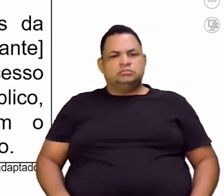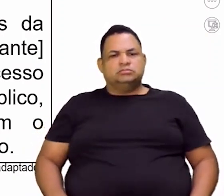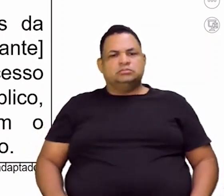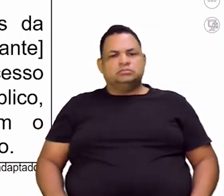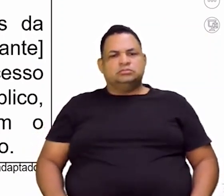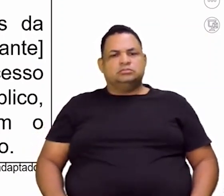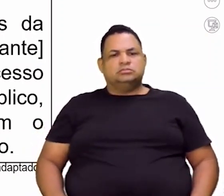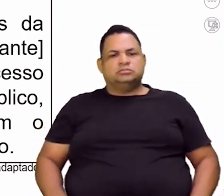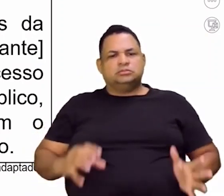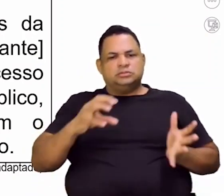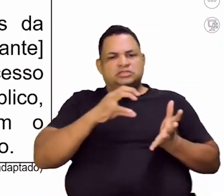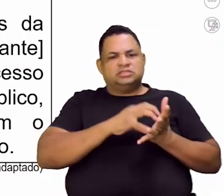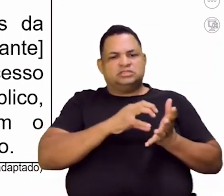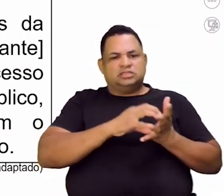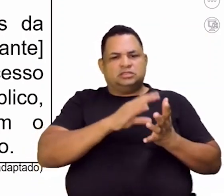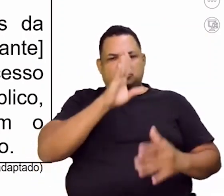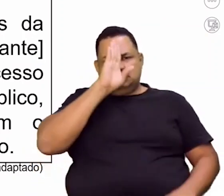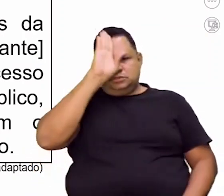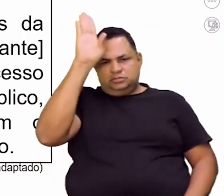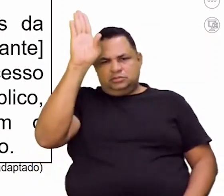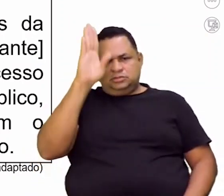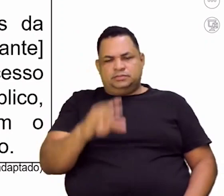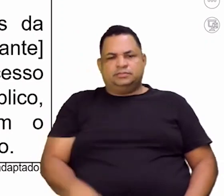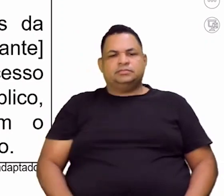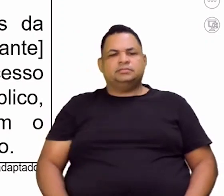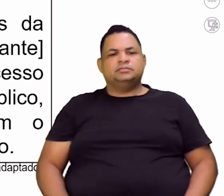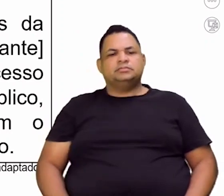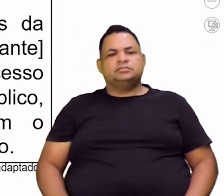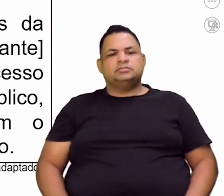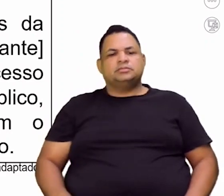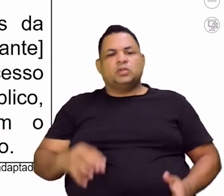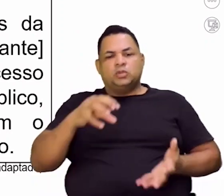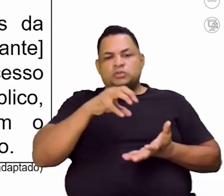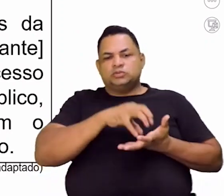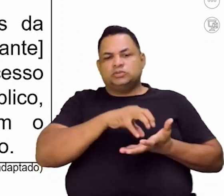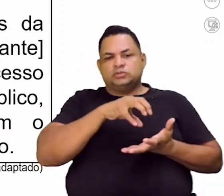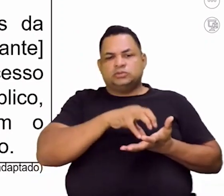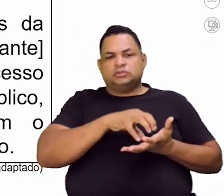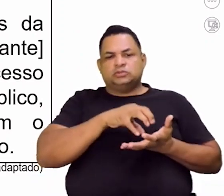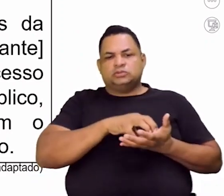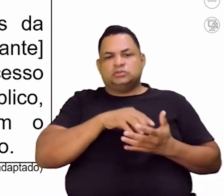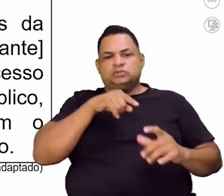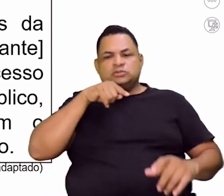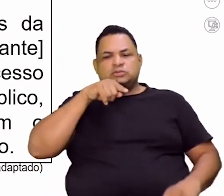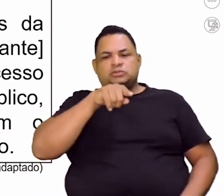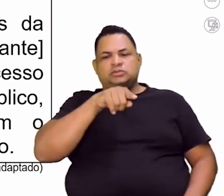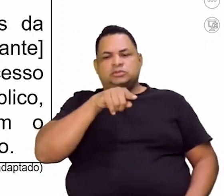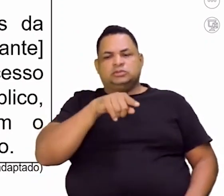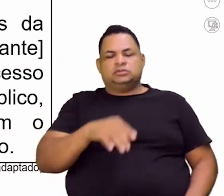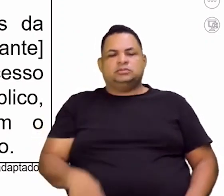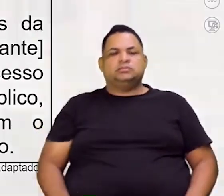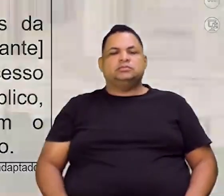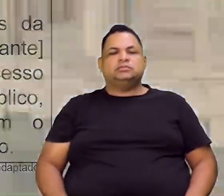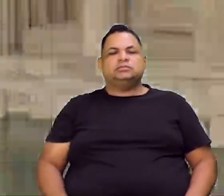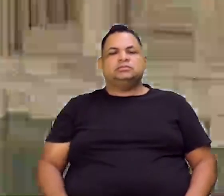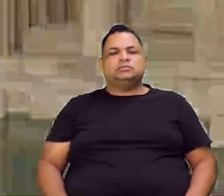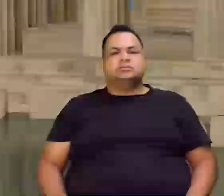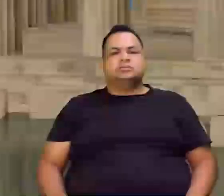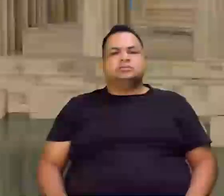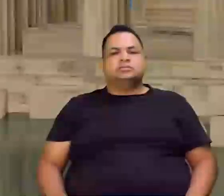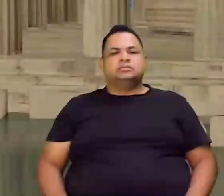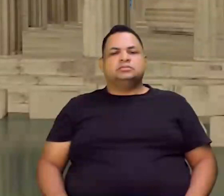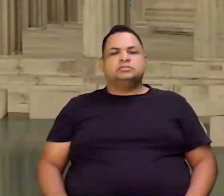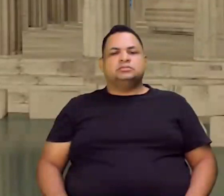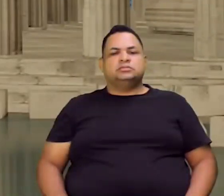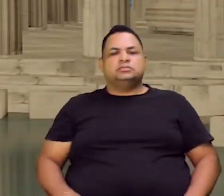Centrismo é centro. Então, o ser no centro. Tá aqui, ó. Coloca, né?